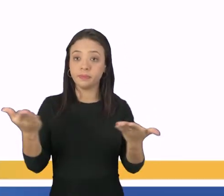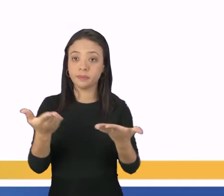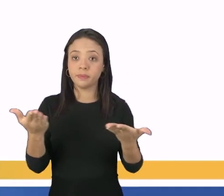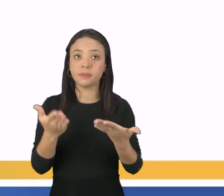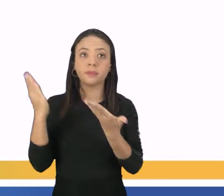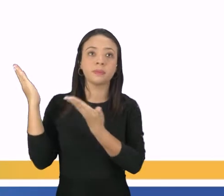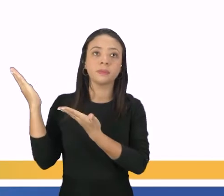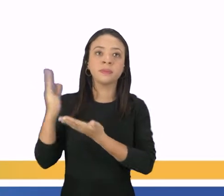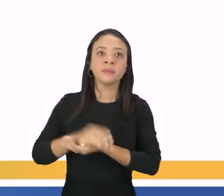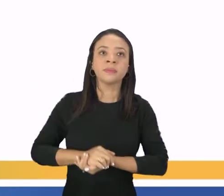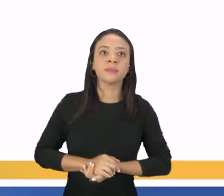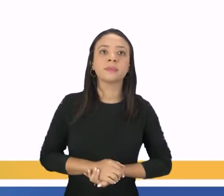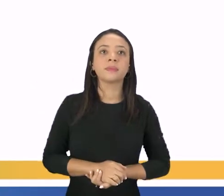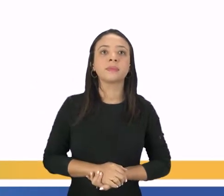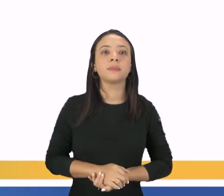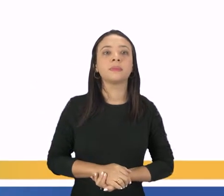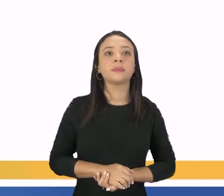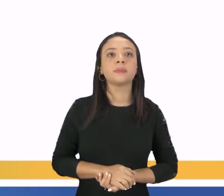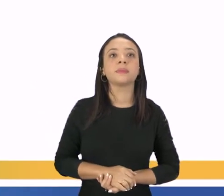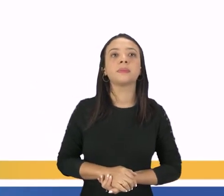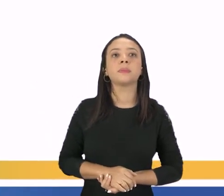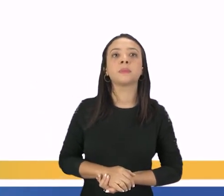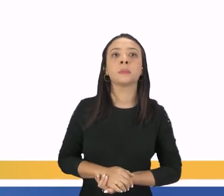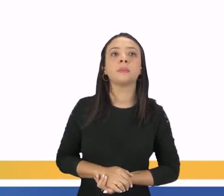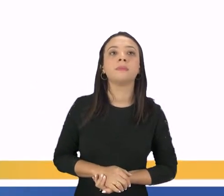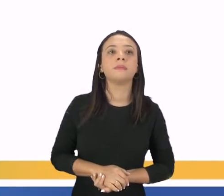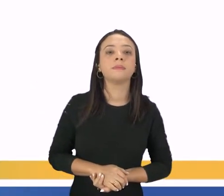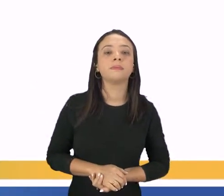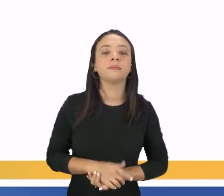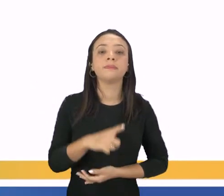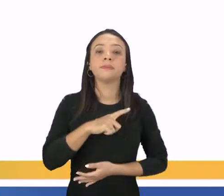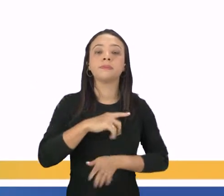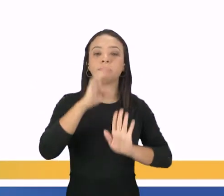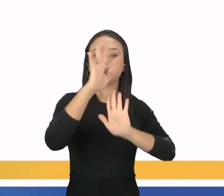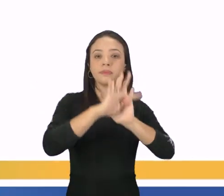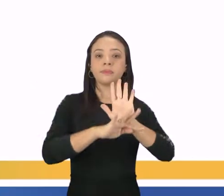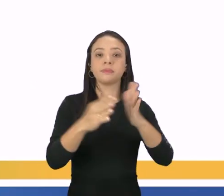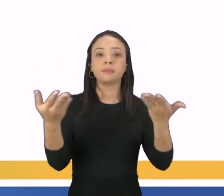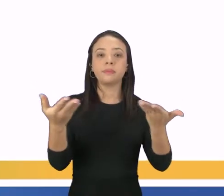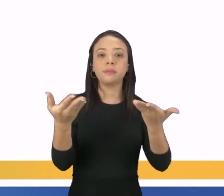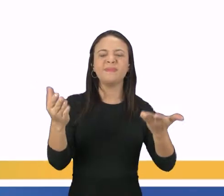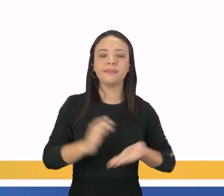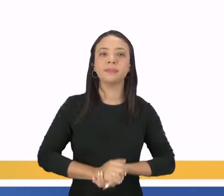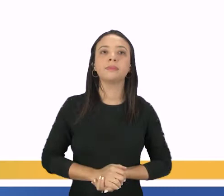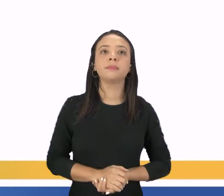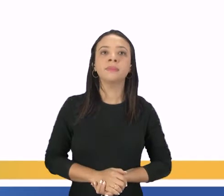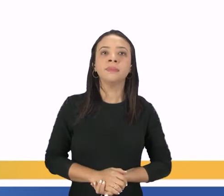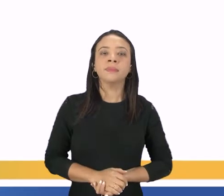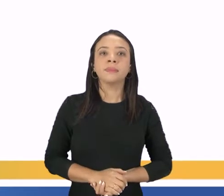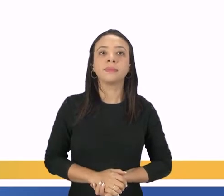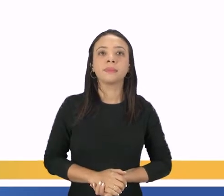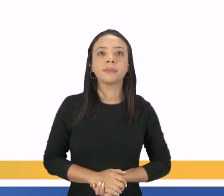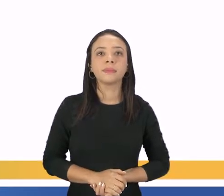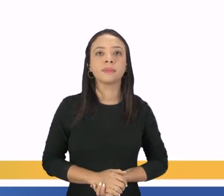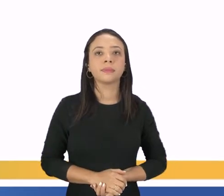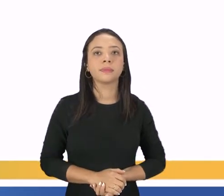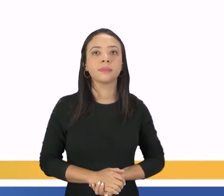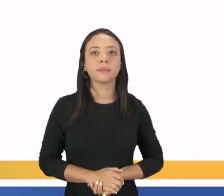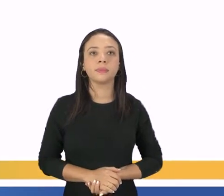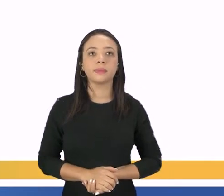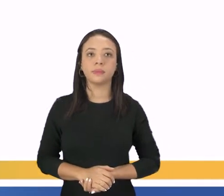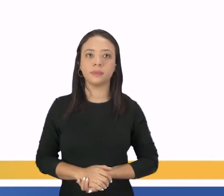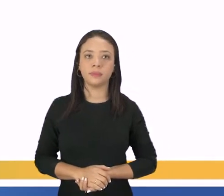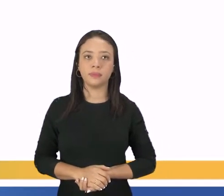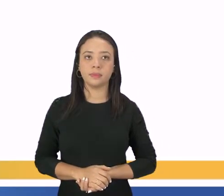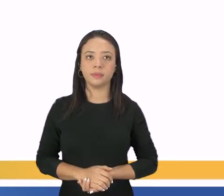rotina, né? Temos um texto aí, já? Olá, me chamo Fernando, tenho 30 anos e